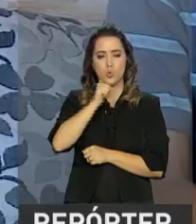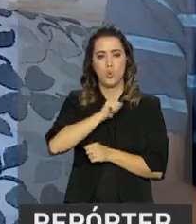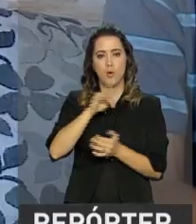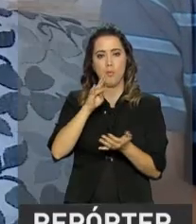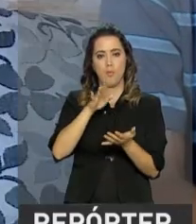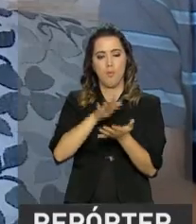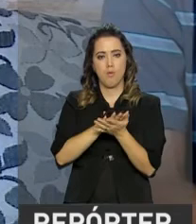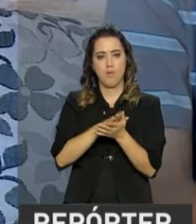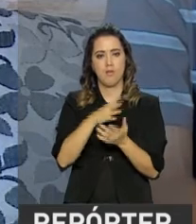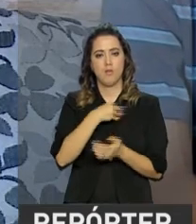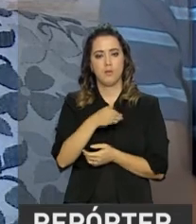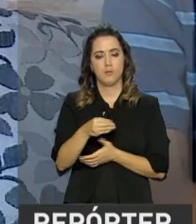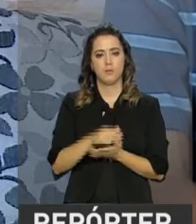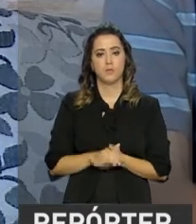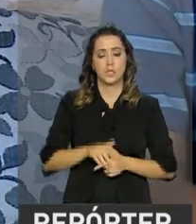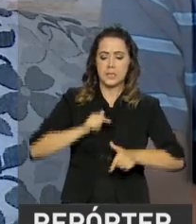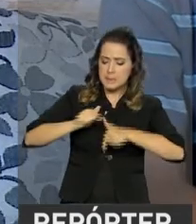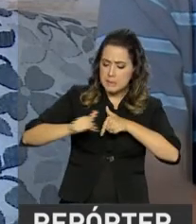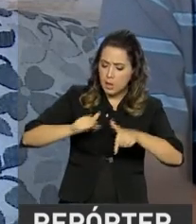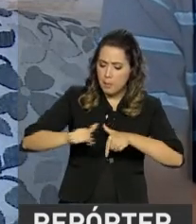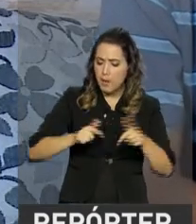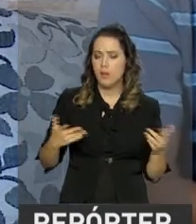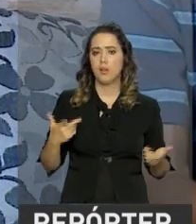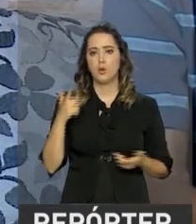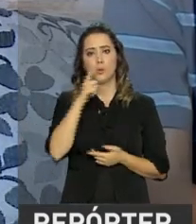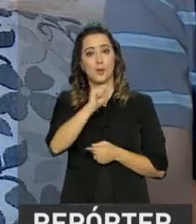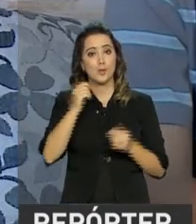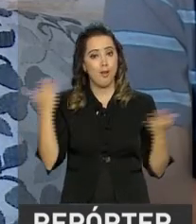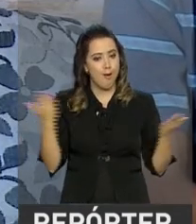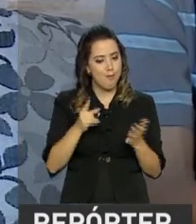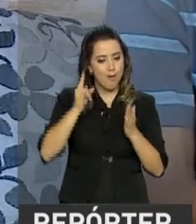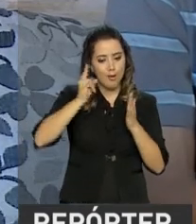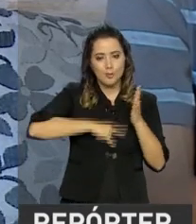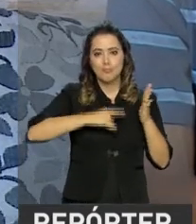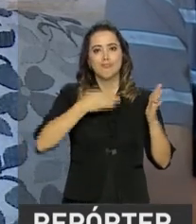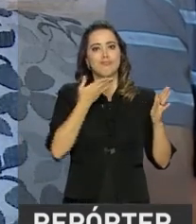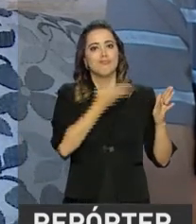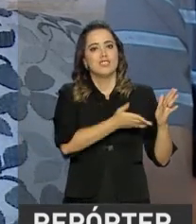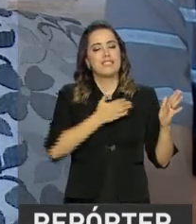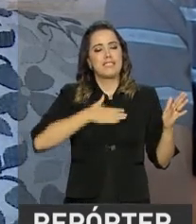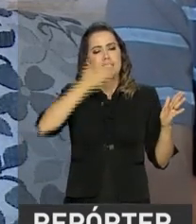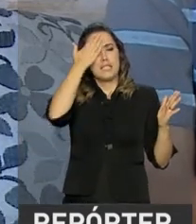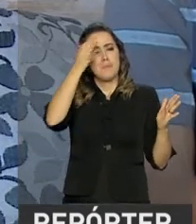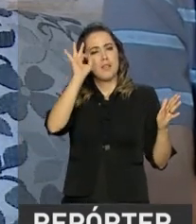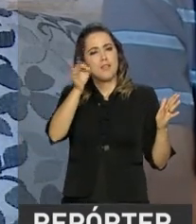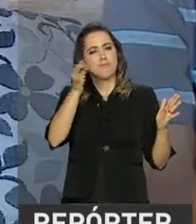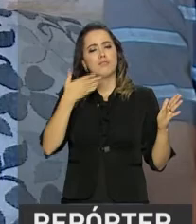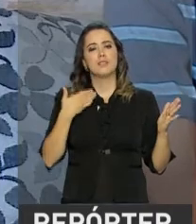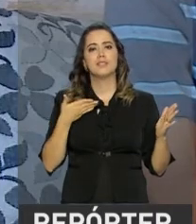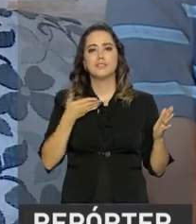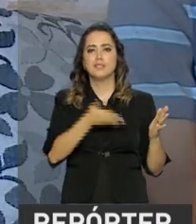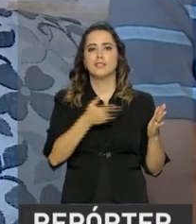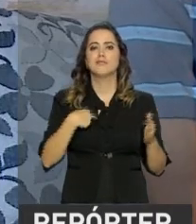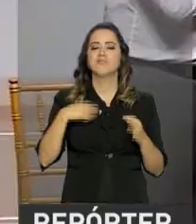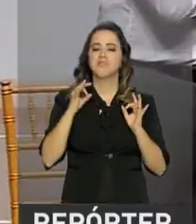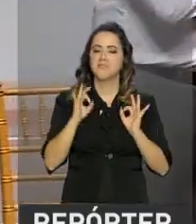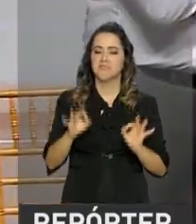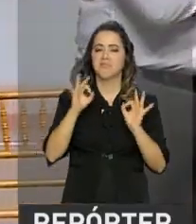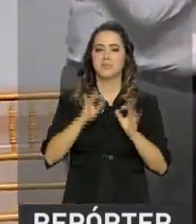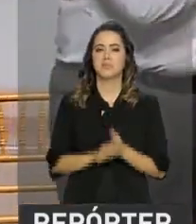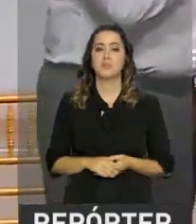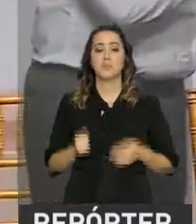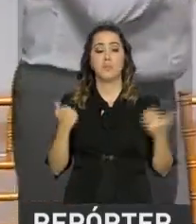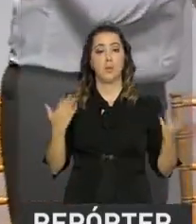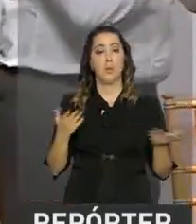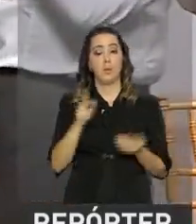trabalhando suado mesmo pra conseguir agora tá com dó colégio saber que é seu mesmo é a questão de honra o